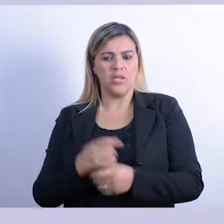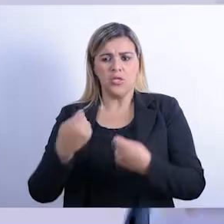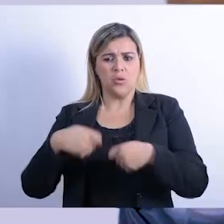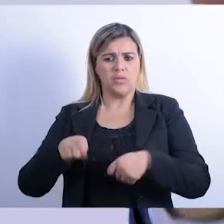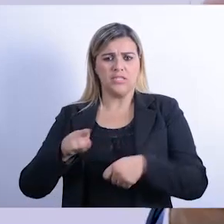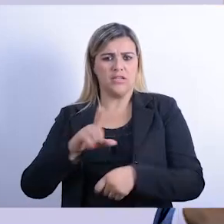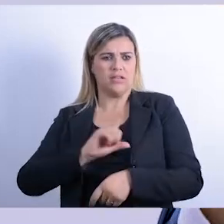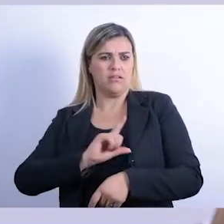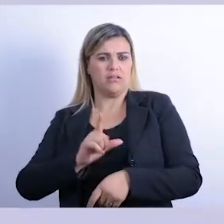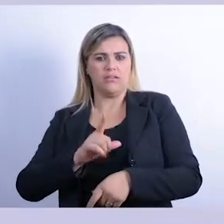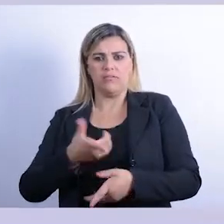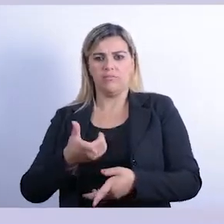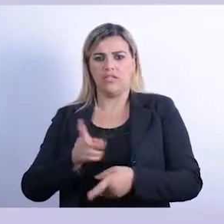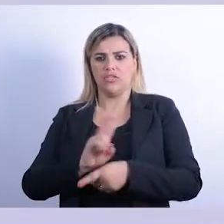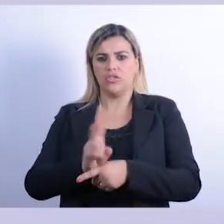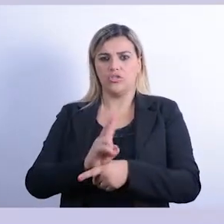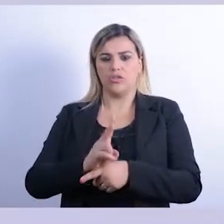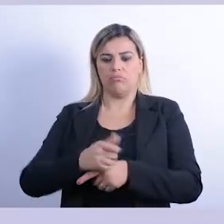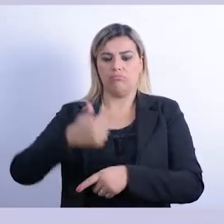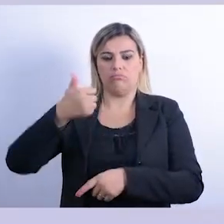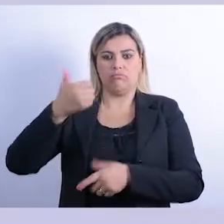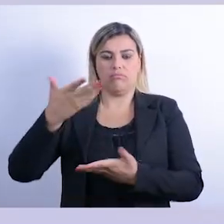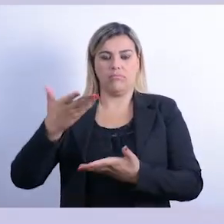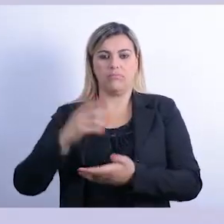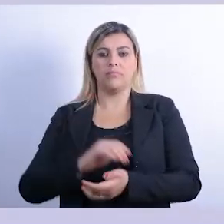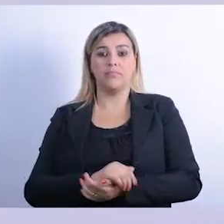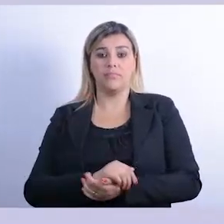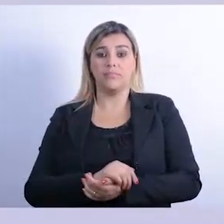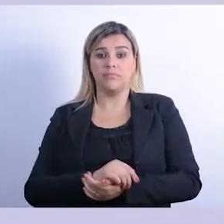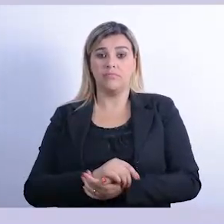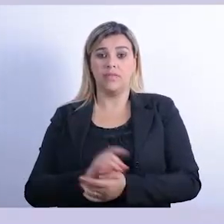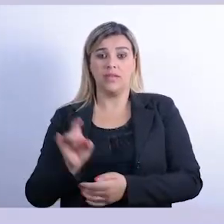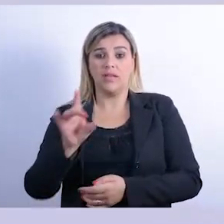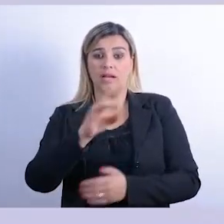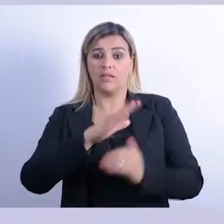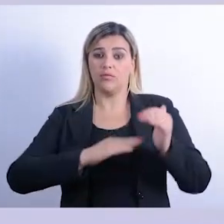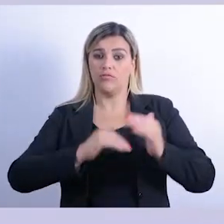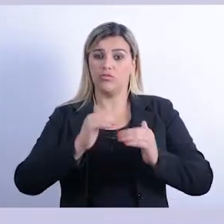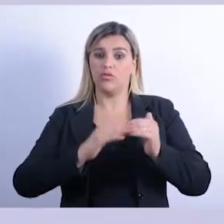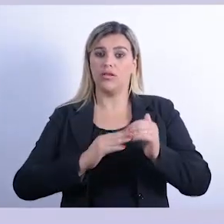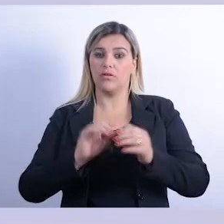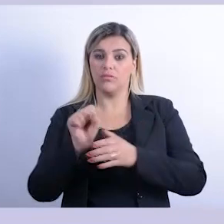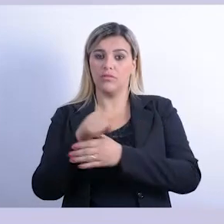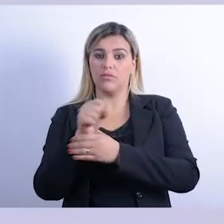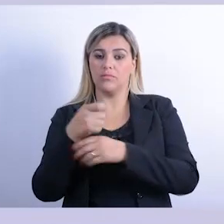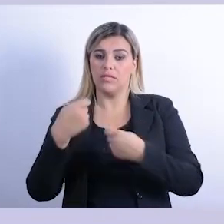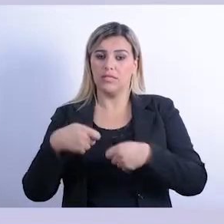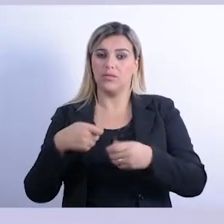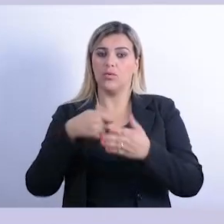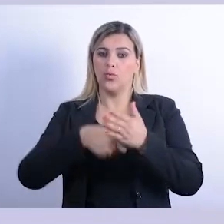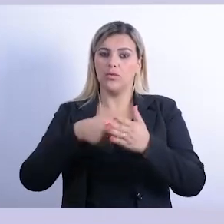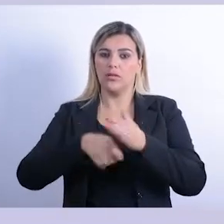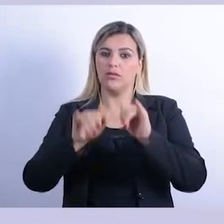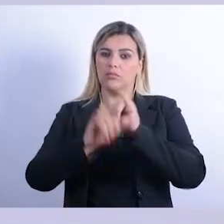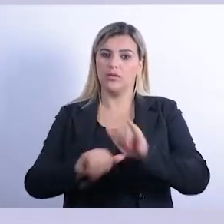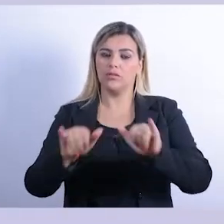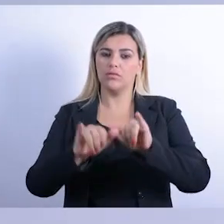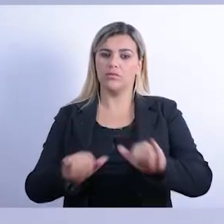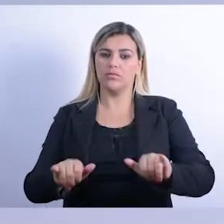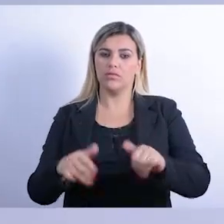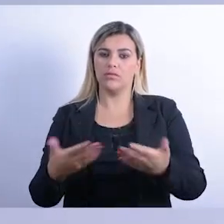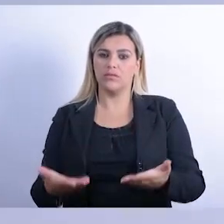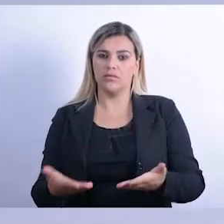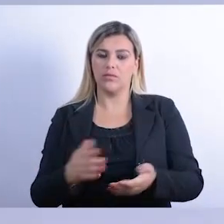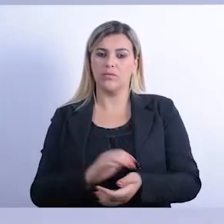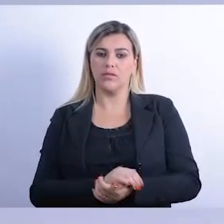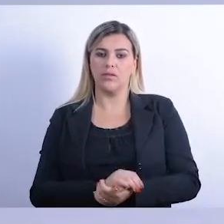precisa estar num cargo de liderança, de entidade, de órgão, mas, igual você disse, no fazer, na assistência, ele está trabalhando com isso. Né?